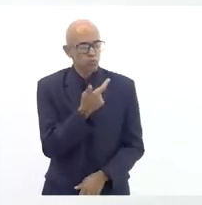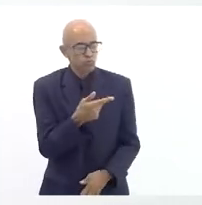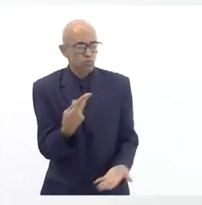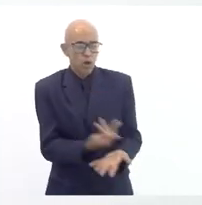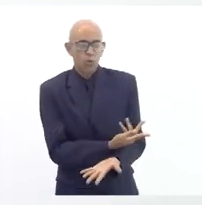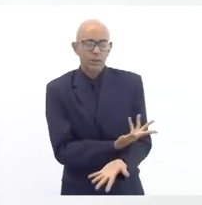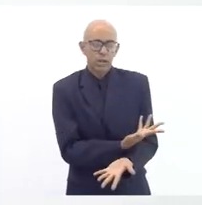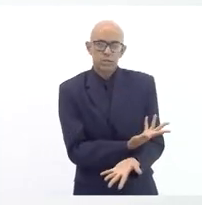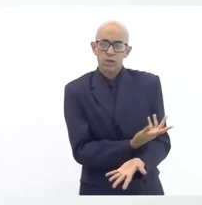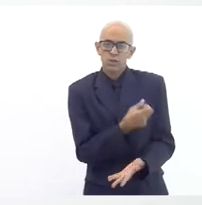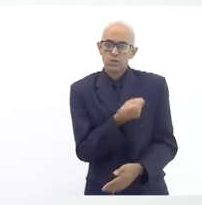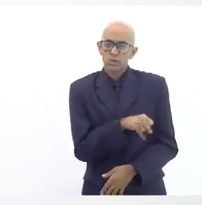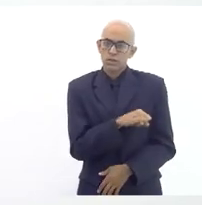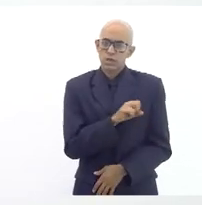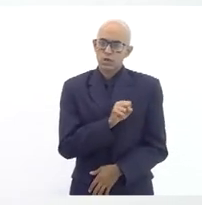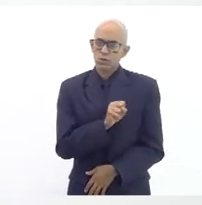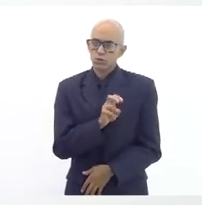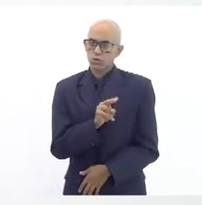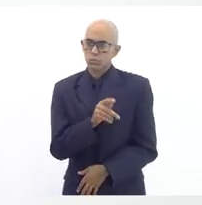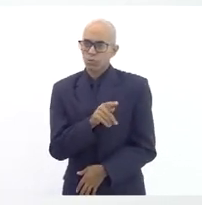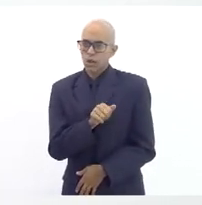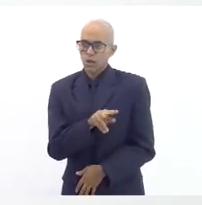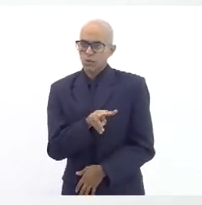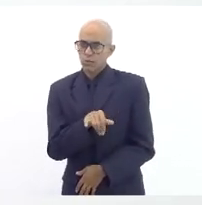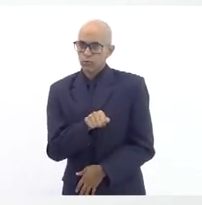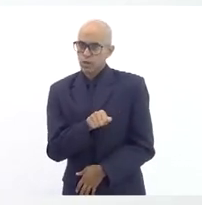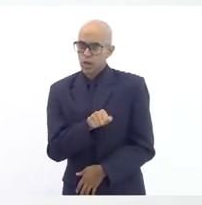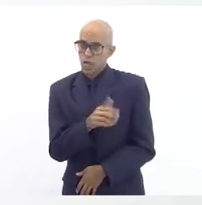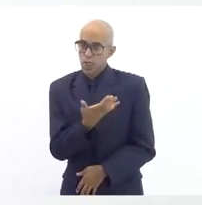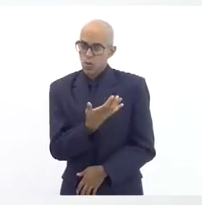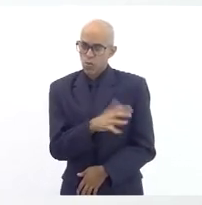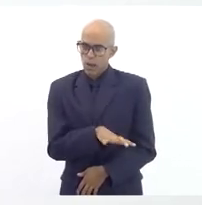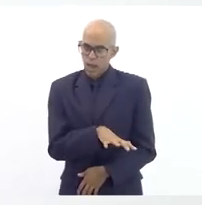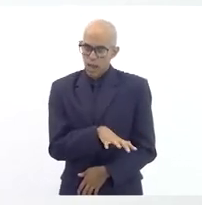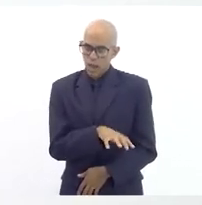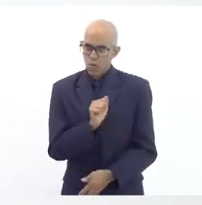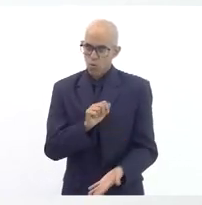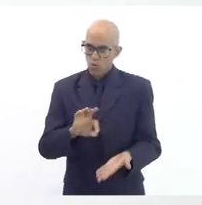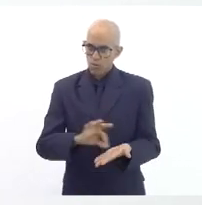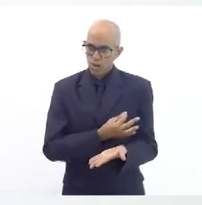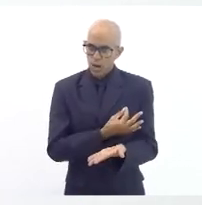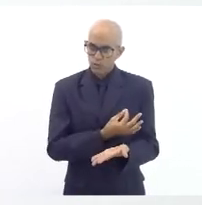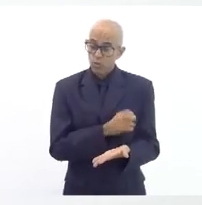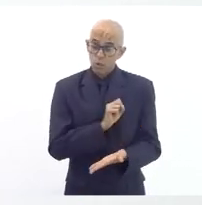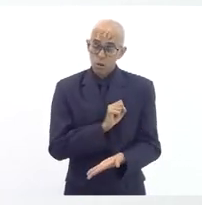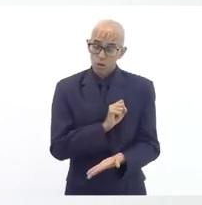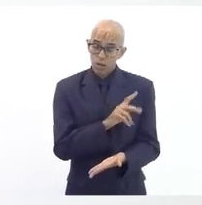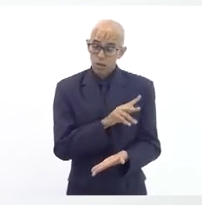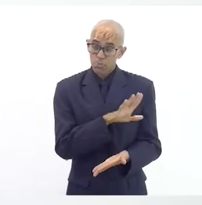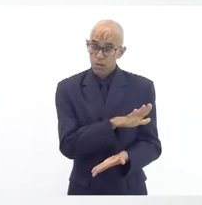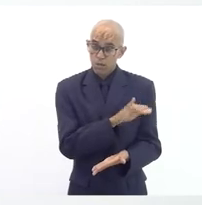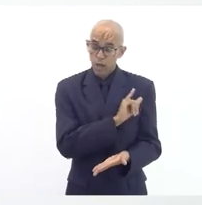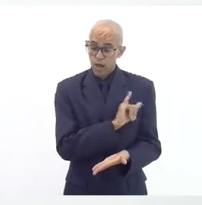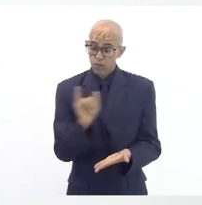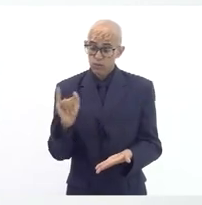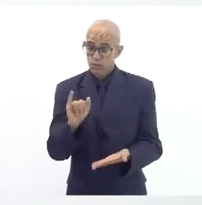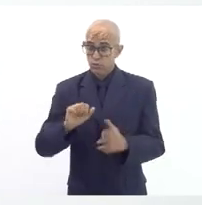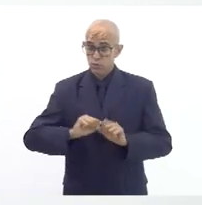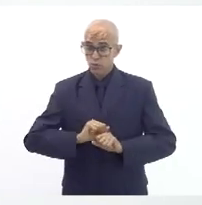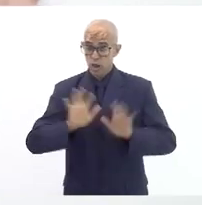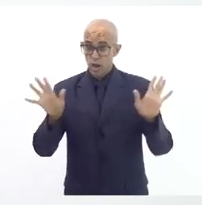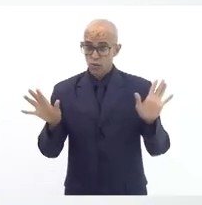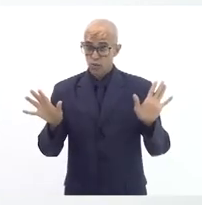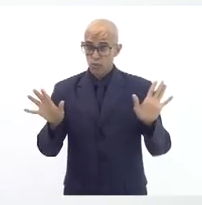mais explorar o contrato, faz parte do jogo. Agora, de forma clara, manifeste isso,